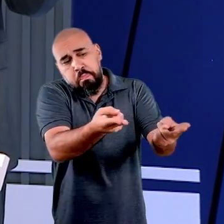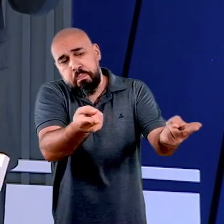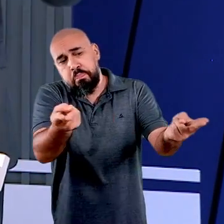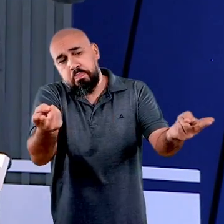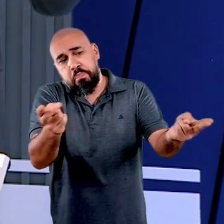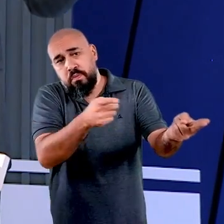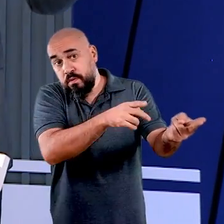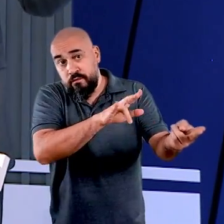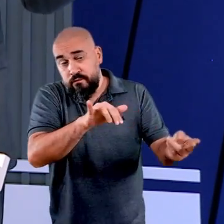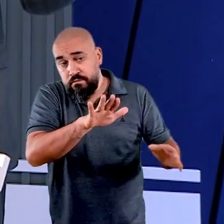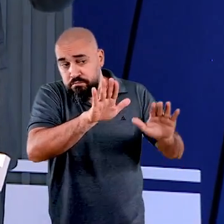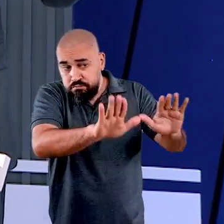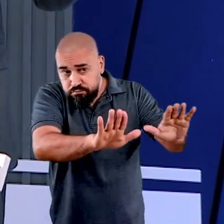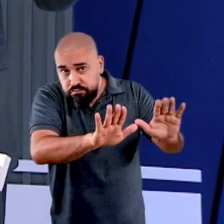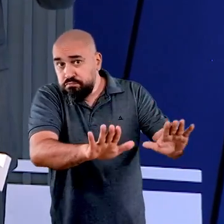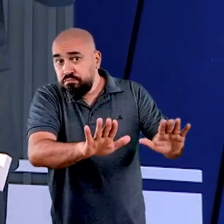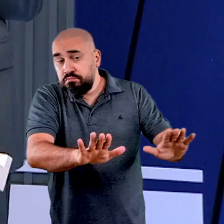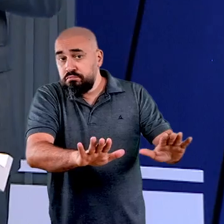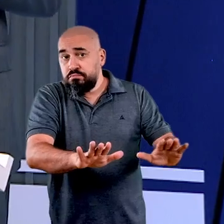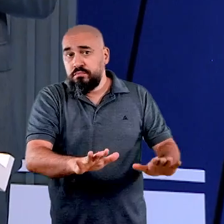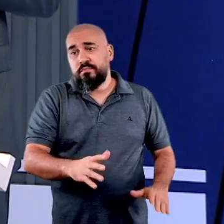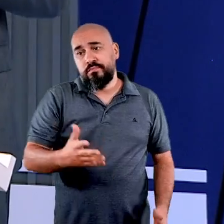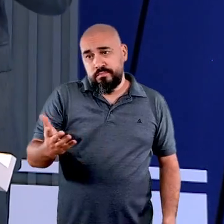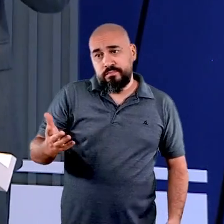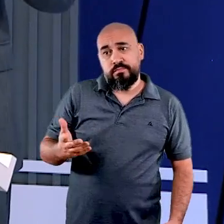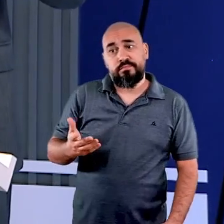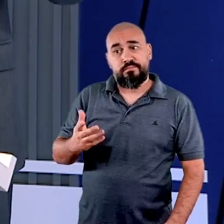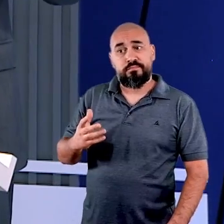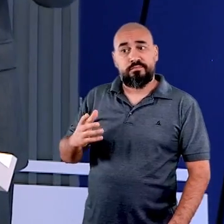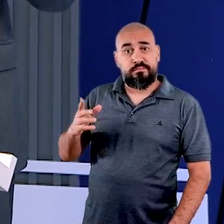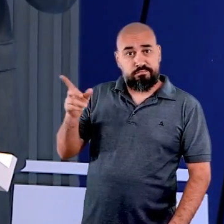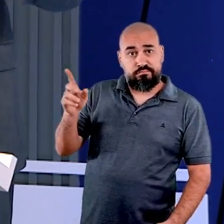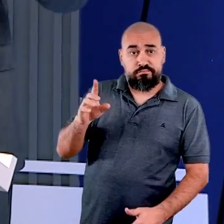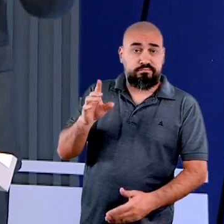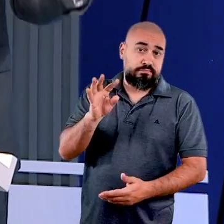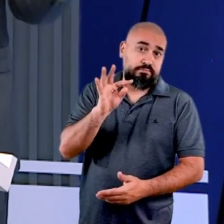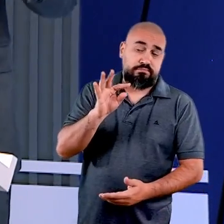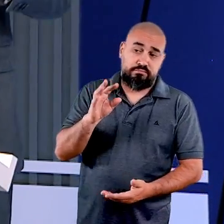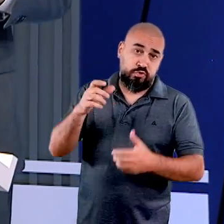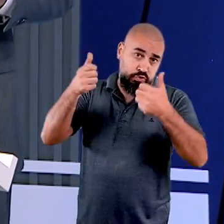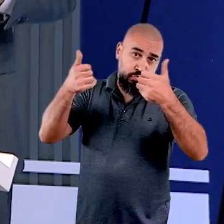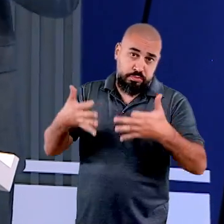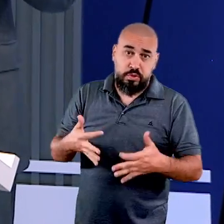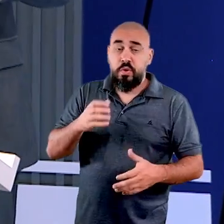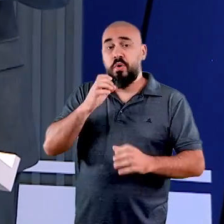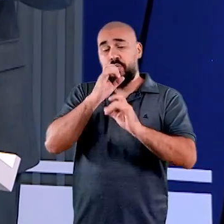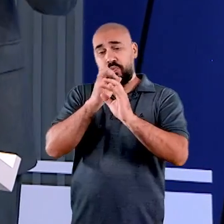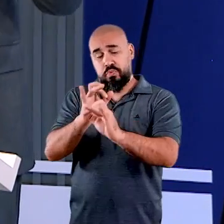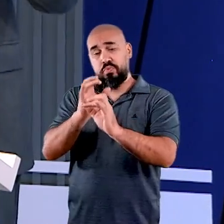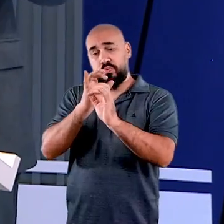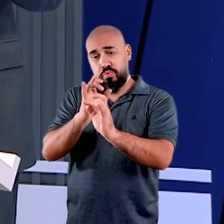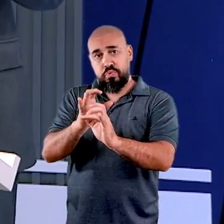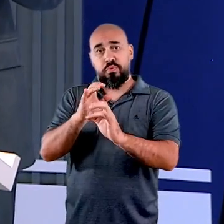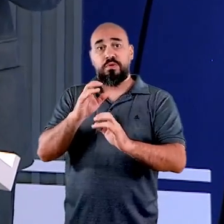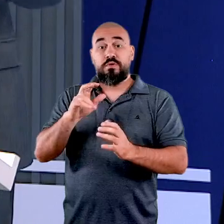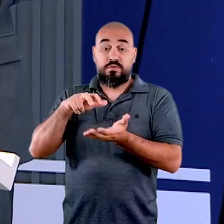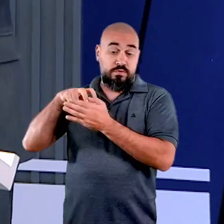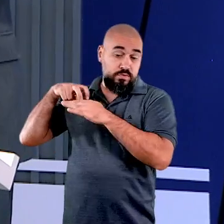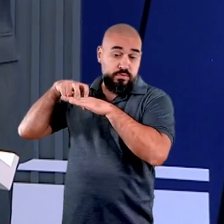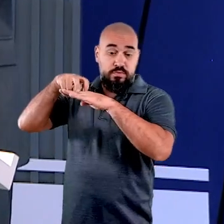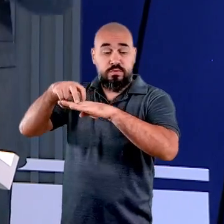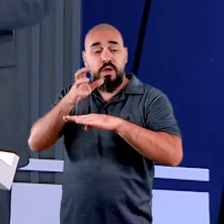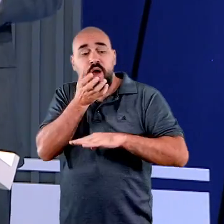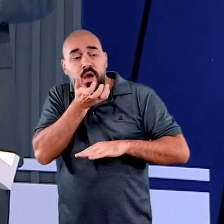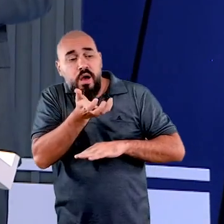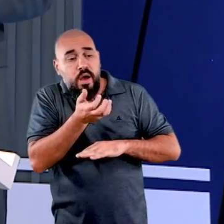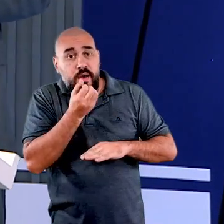Deus, que tem a ver com o texto que a gente já leu de 1 Tessalonicenses: ouvida a voz do arcanjo, ressoada a trombeta de Deus, os mortos então vão ouvir a voz do Senhor